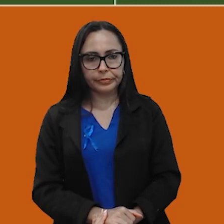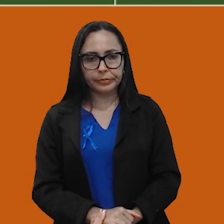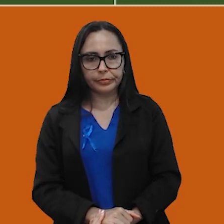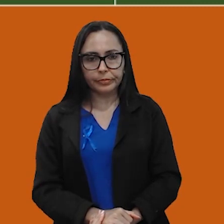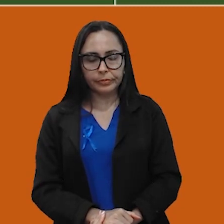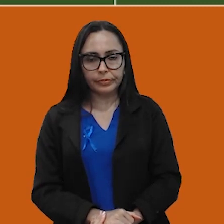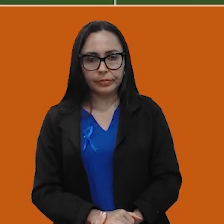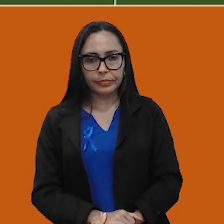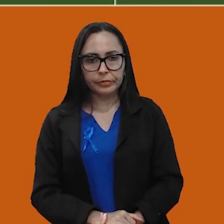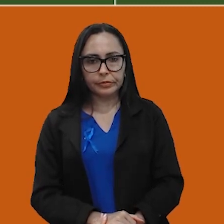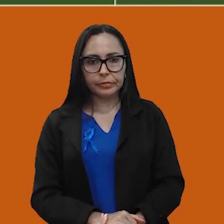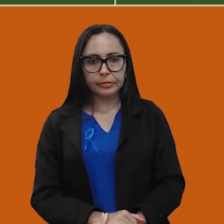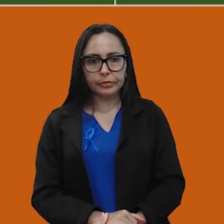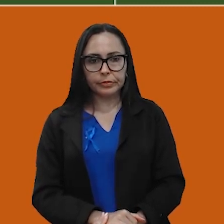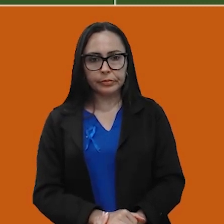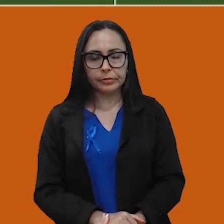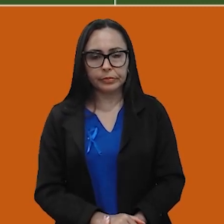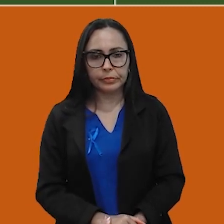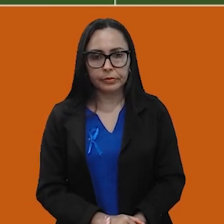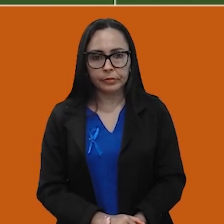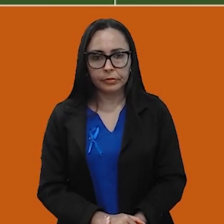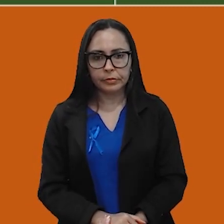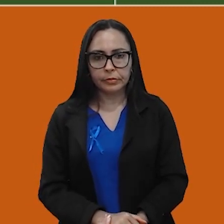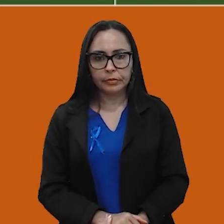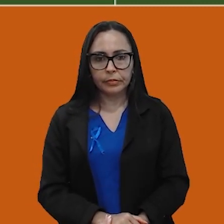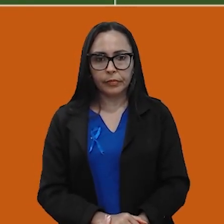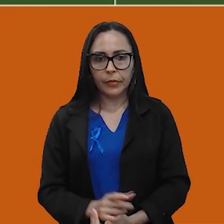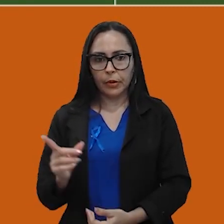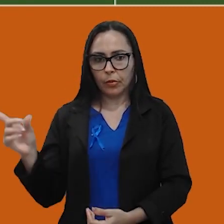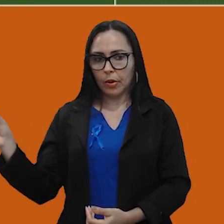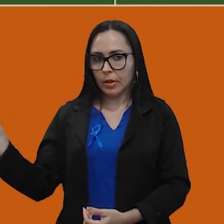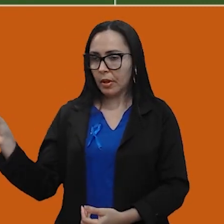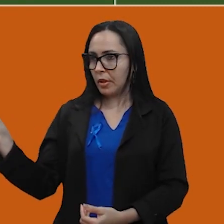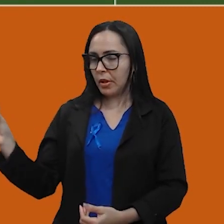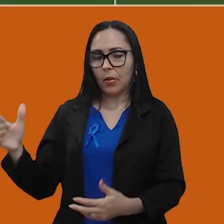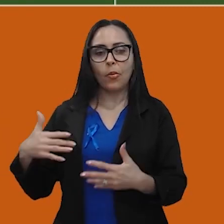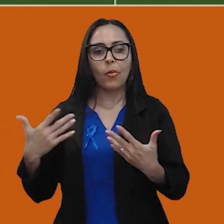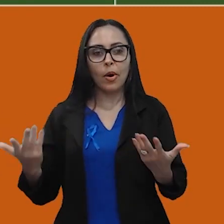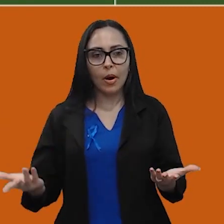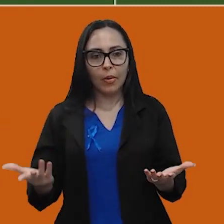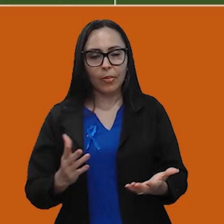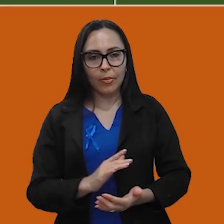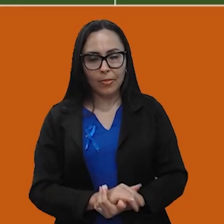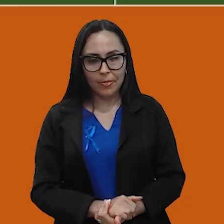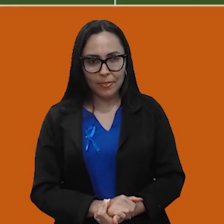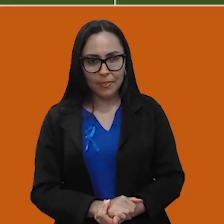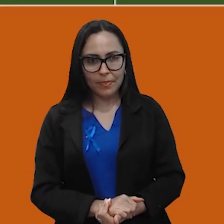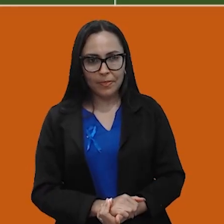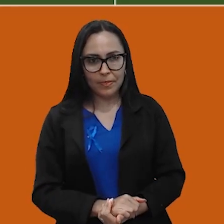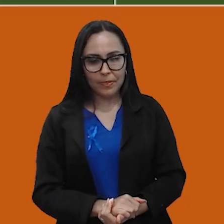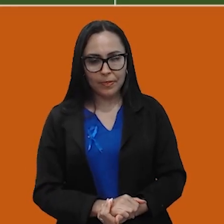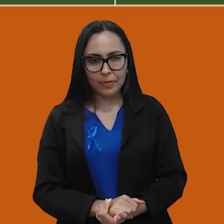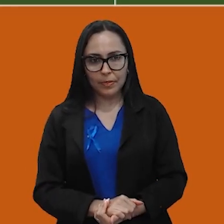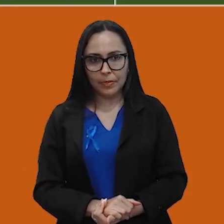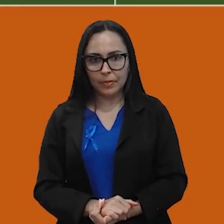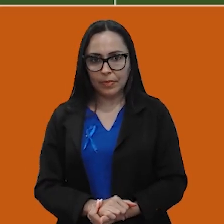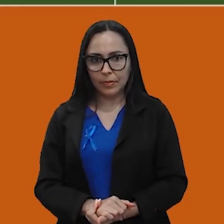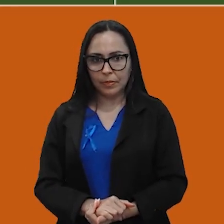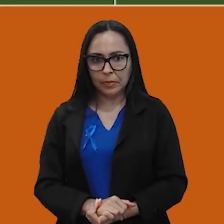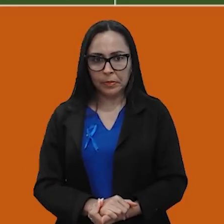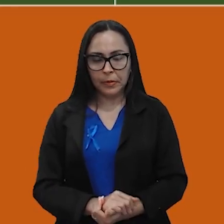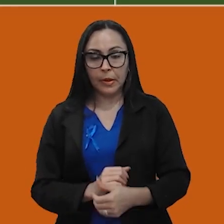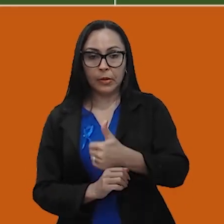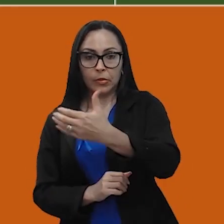o decâmetro quadrado, é o hectômetro quadrado ou é o quilômetro quadrado? Diz para mim, o que tem a ver com 10.000